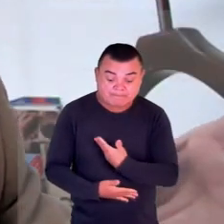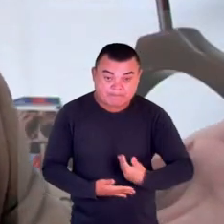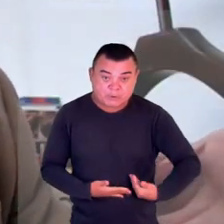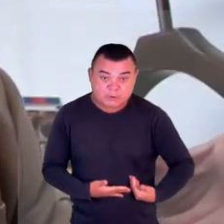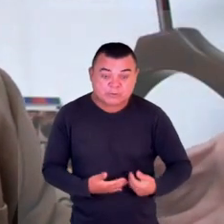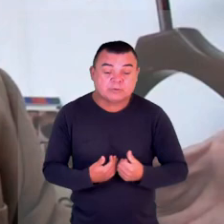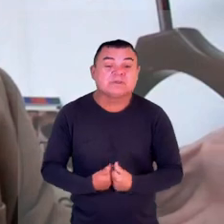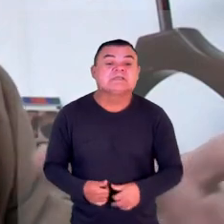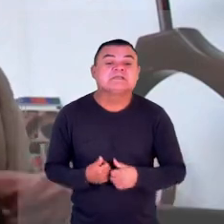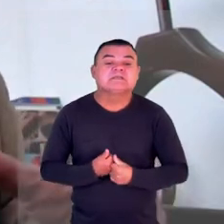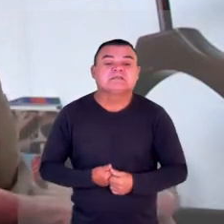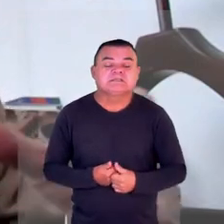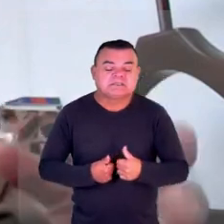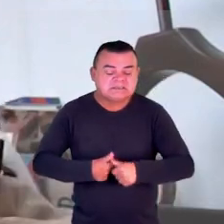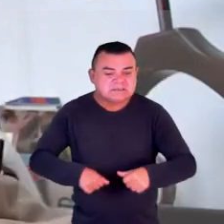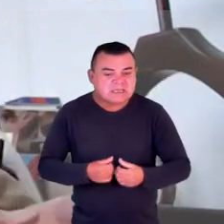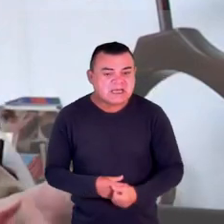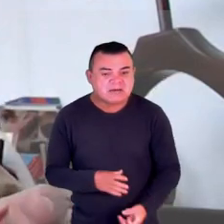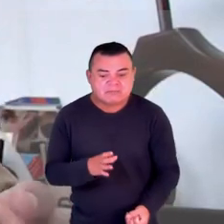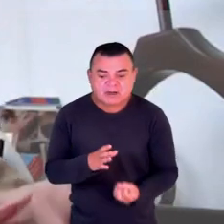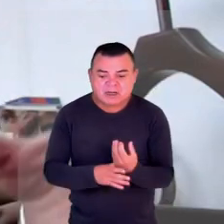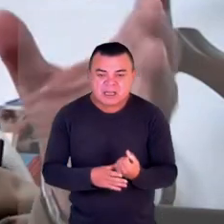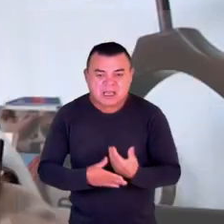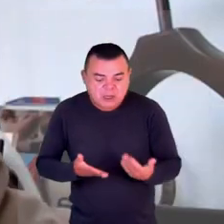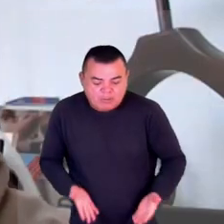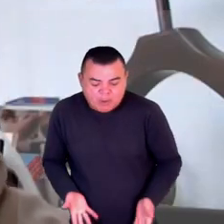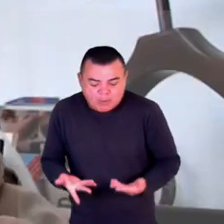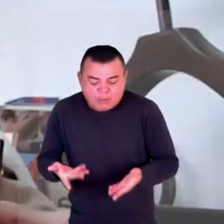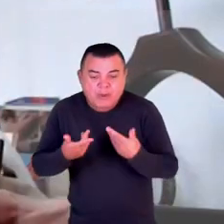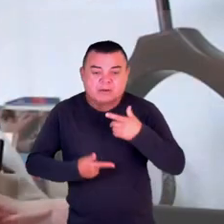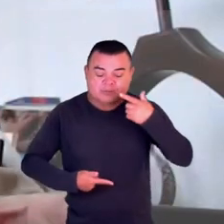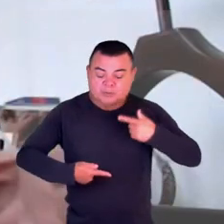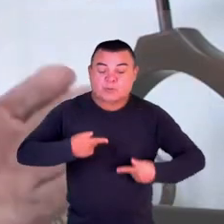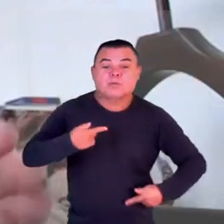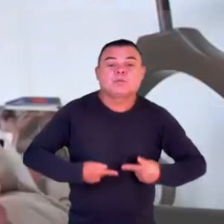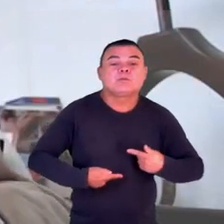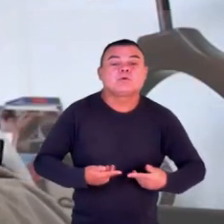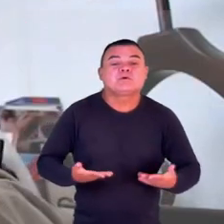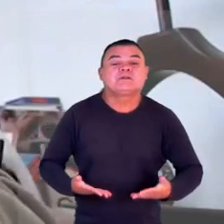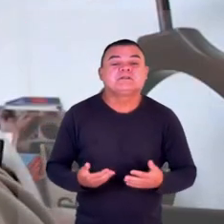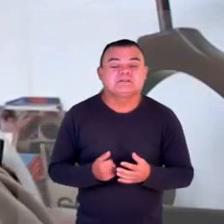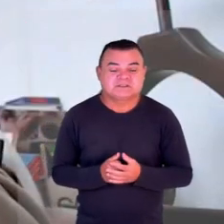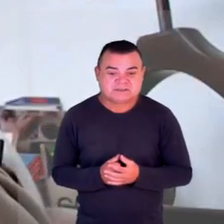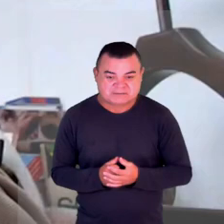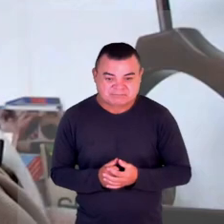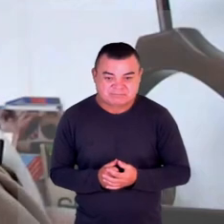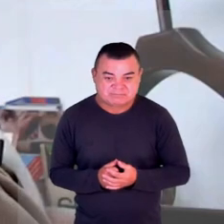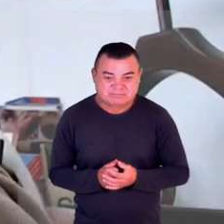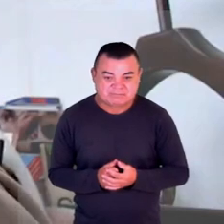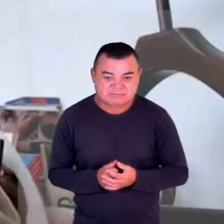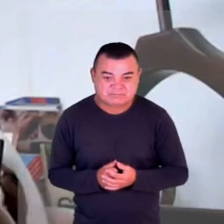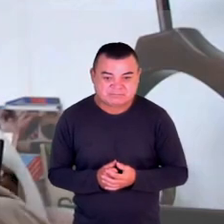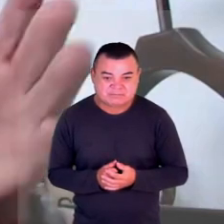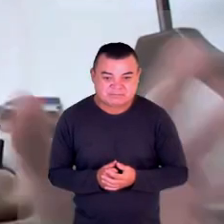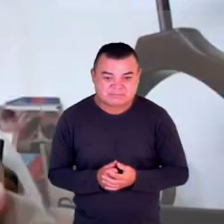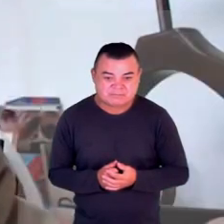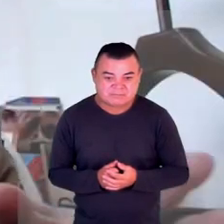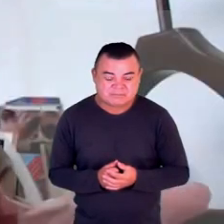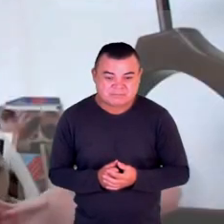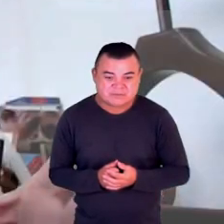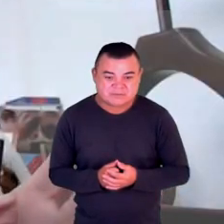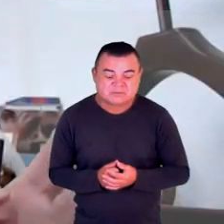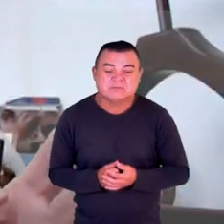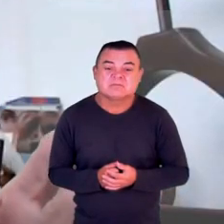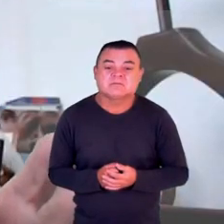está implementando a política de a política formulada